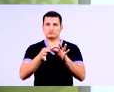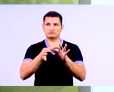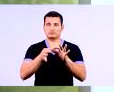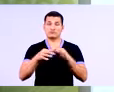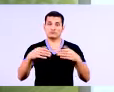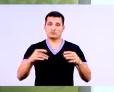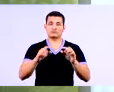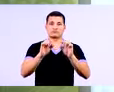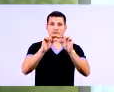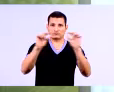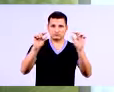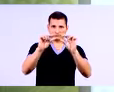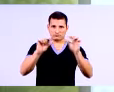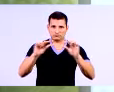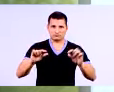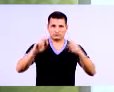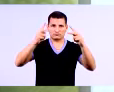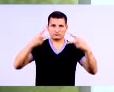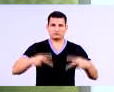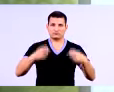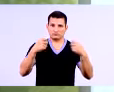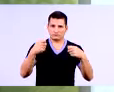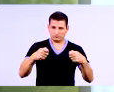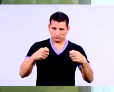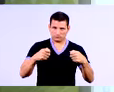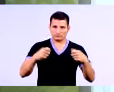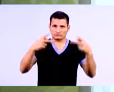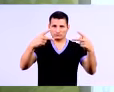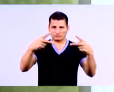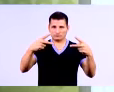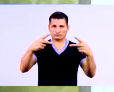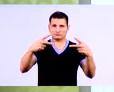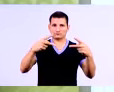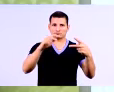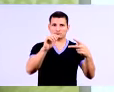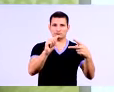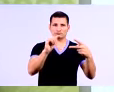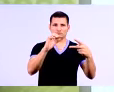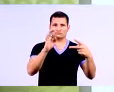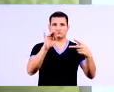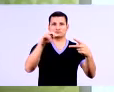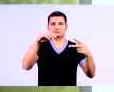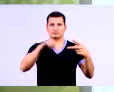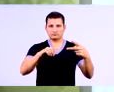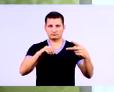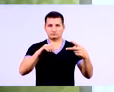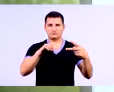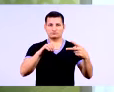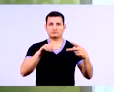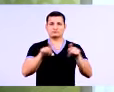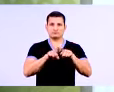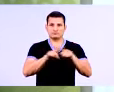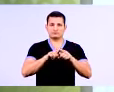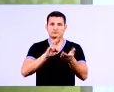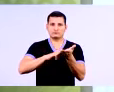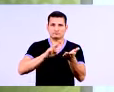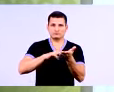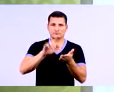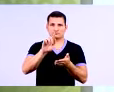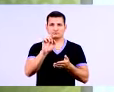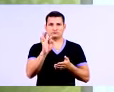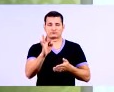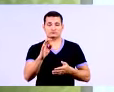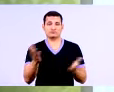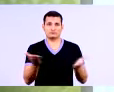basicamente da action para dizer qual o destino das informações e do método get. Vamos entender como funciona o método